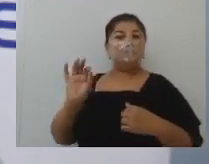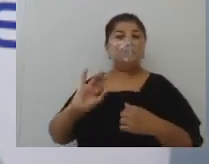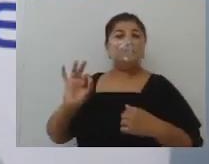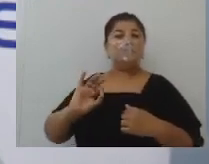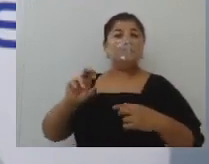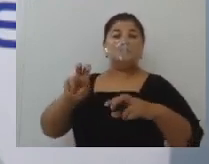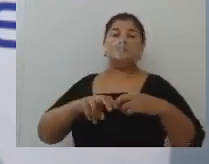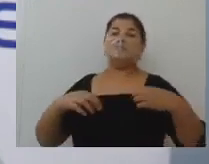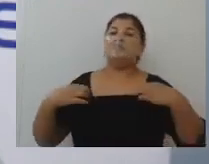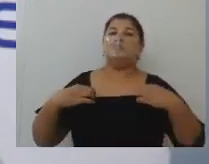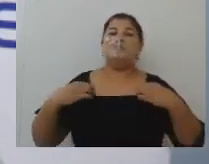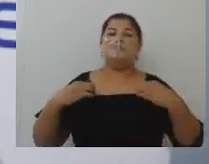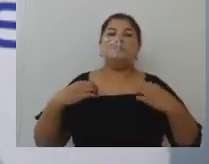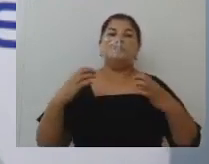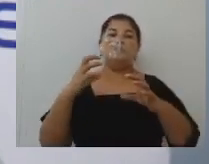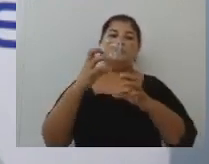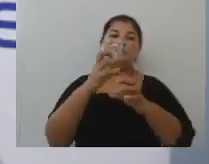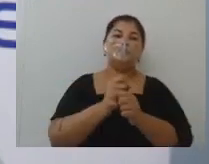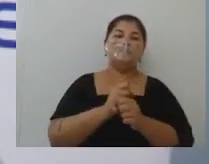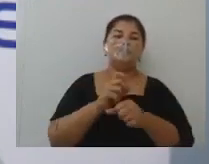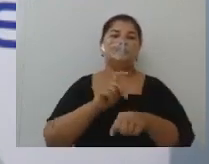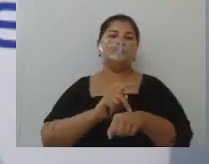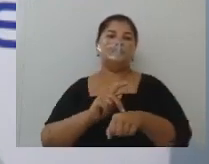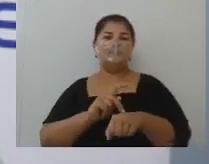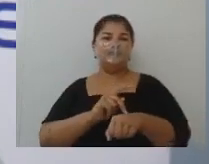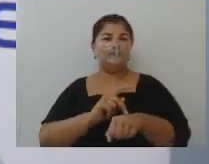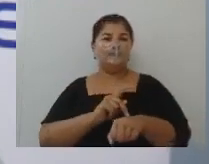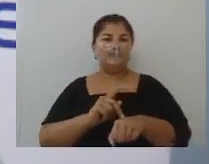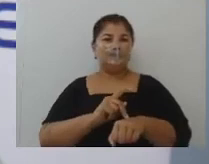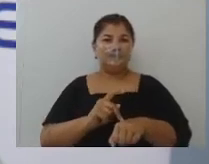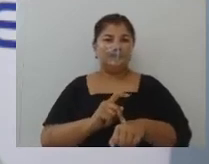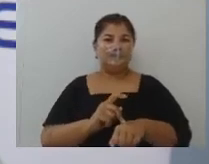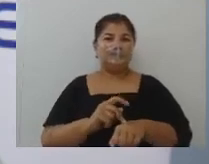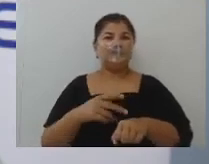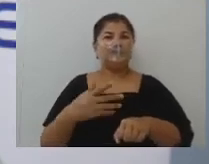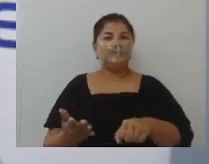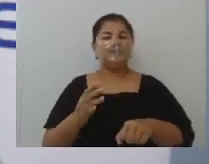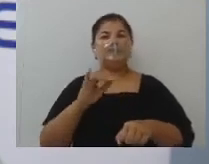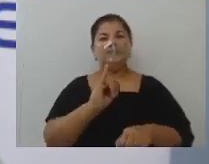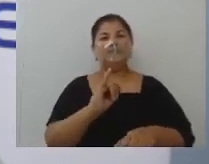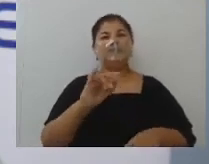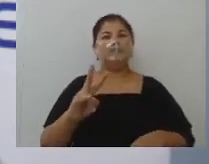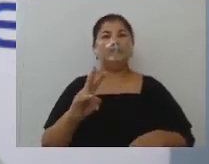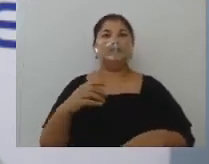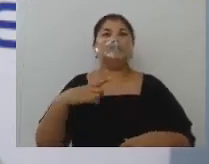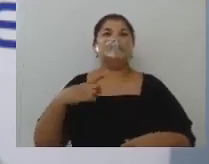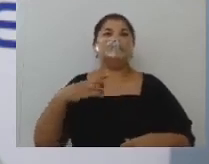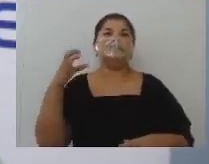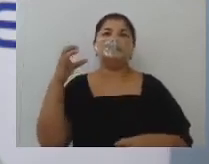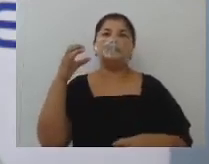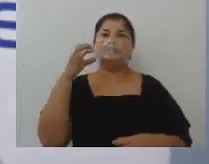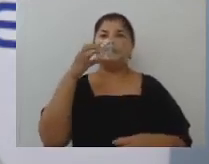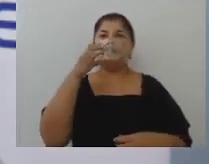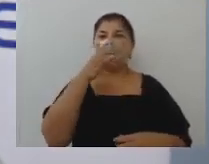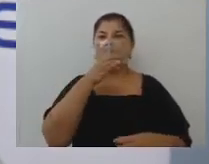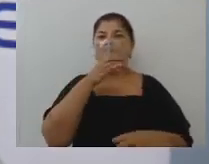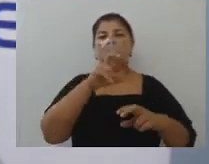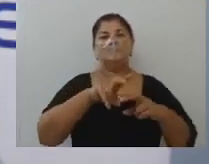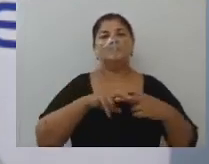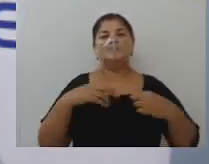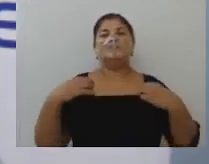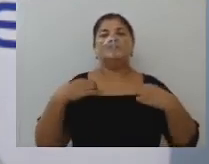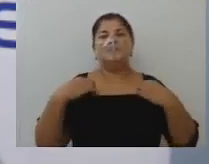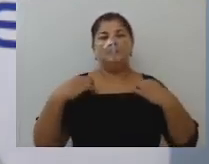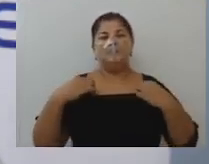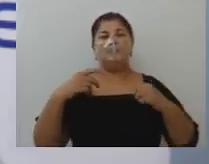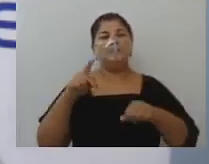digo que a roupa é escura, que a roupa é preta, tá certo? Só que infravermelho esquenta. Então a roupa preta